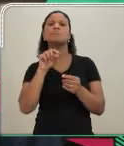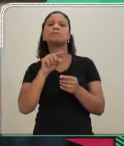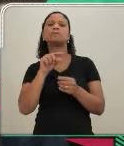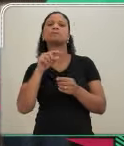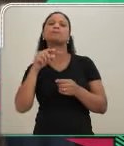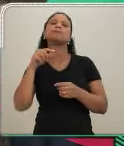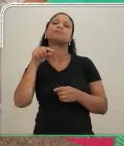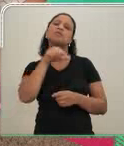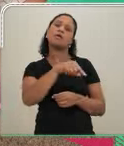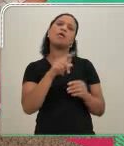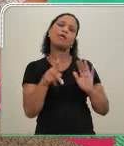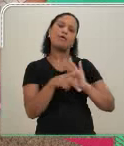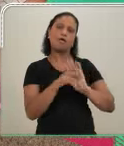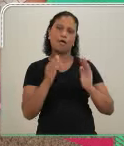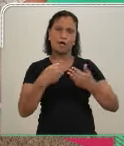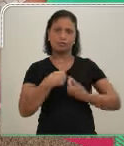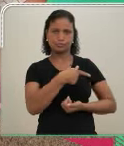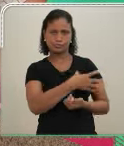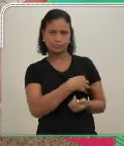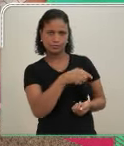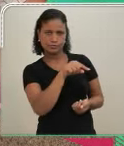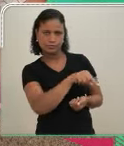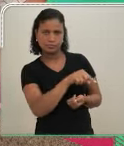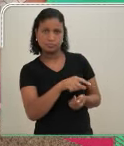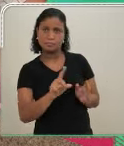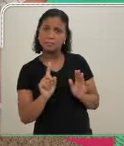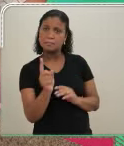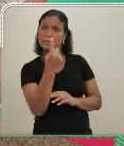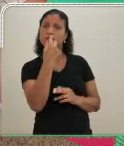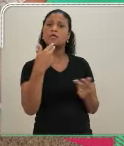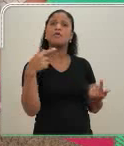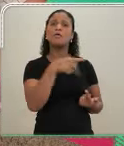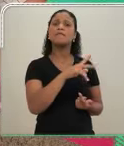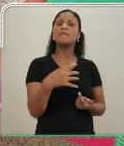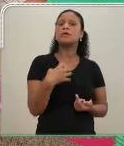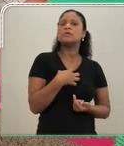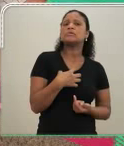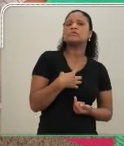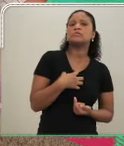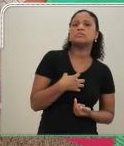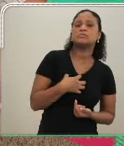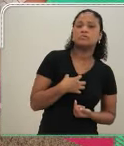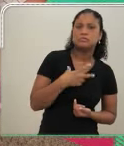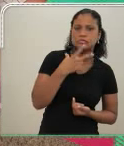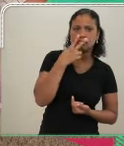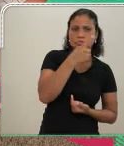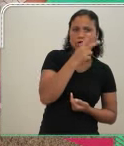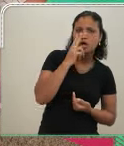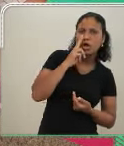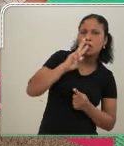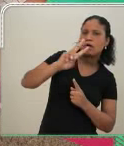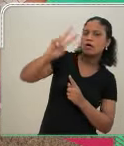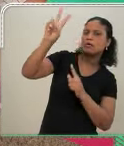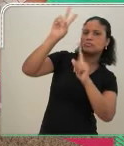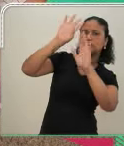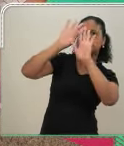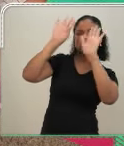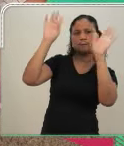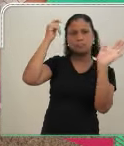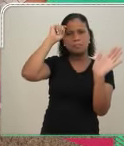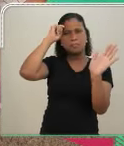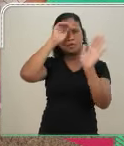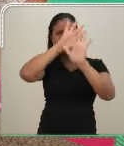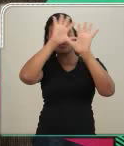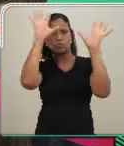autismo nesse momento, a primeira coisa que ele vai sentir é que o chão abriu e que ele olha para cima, o